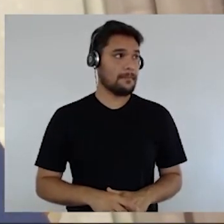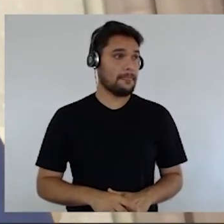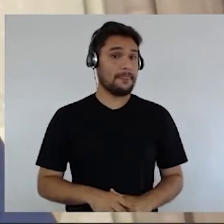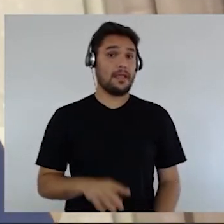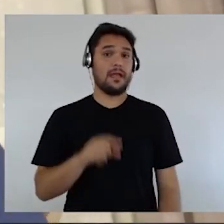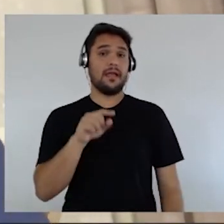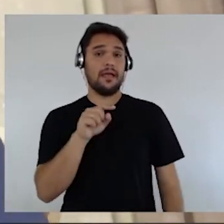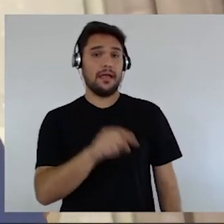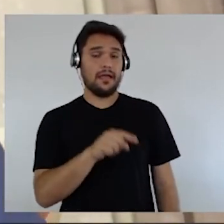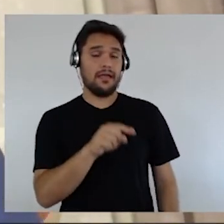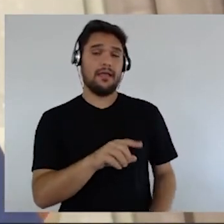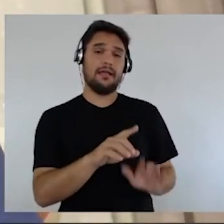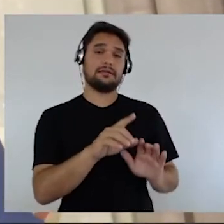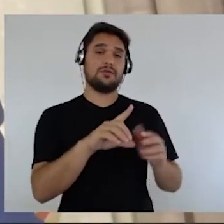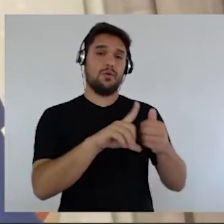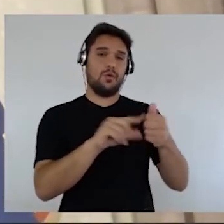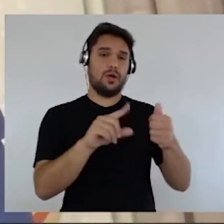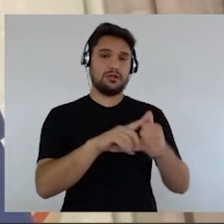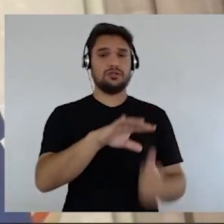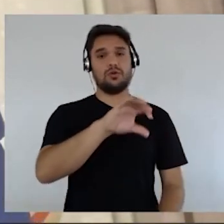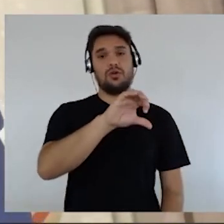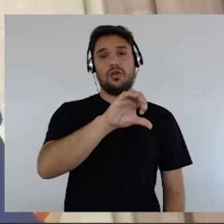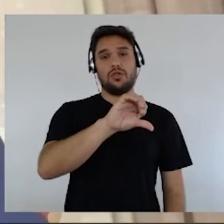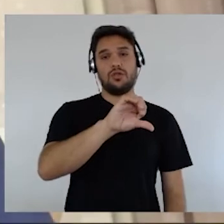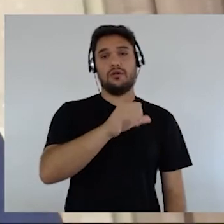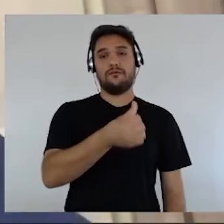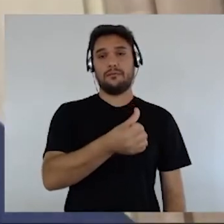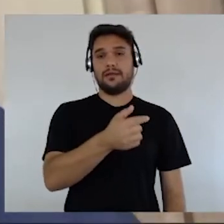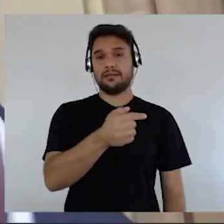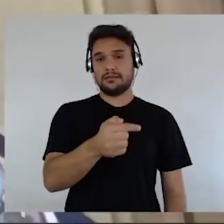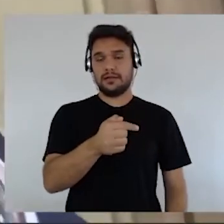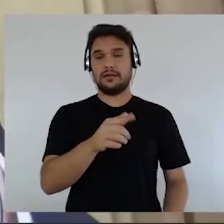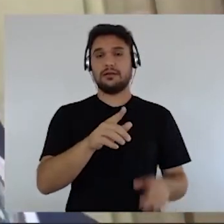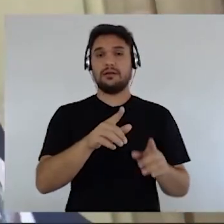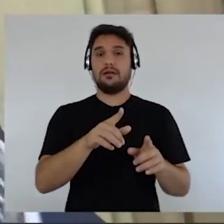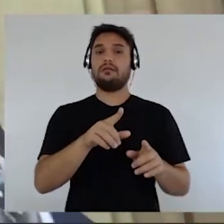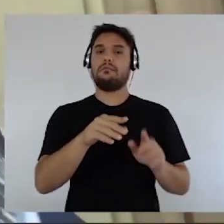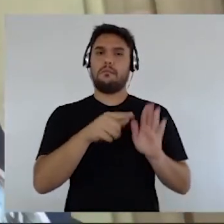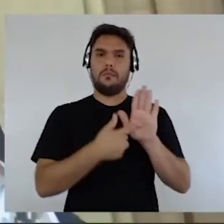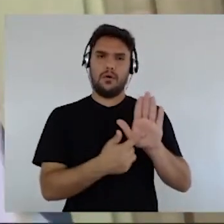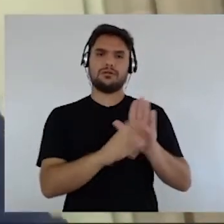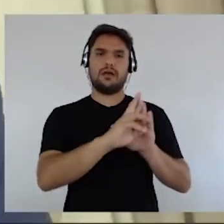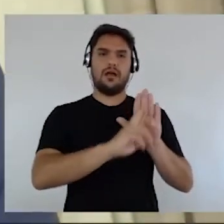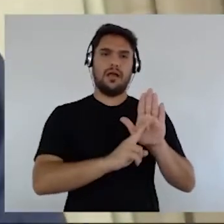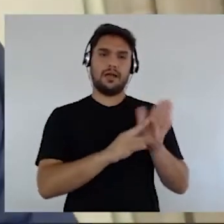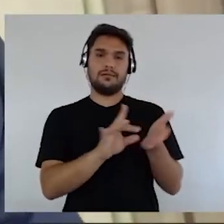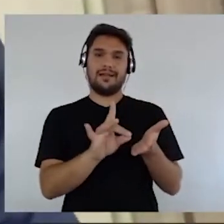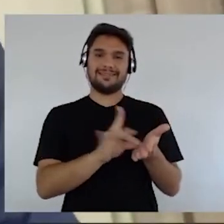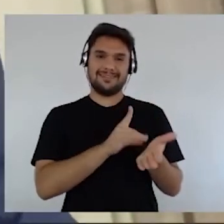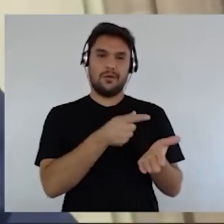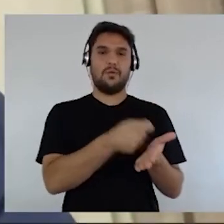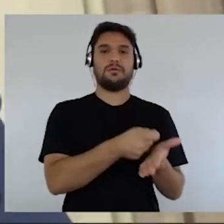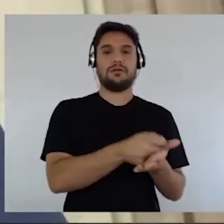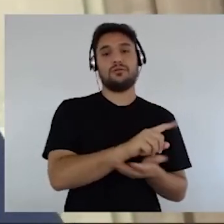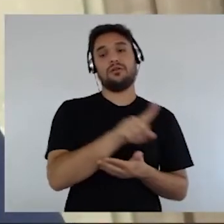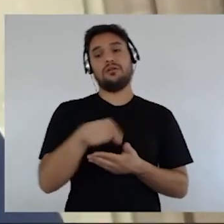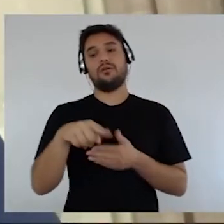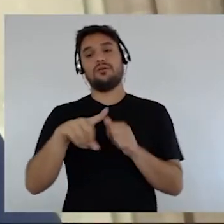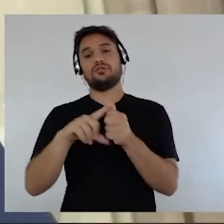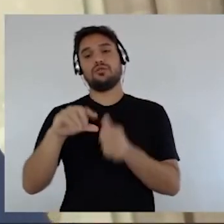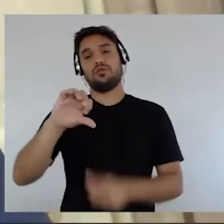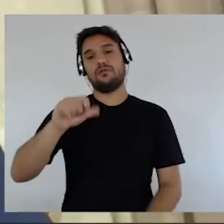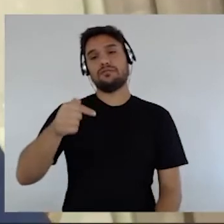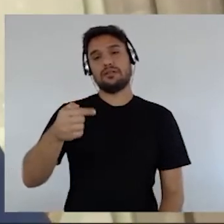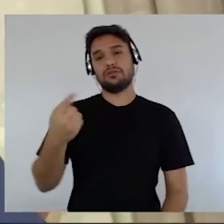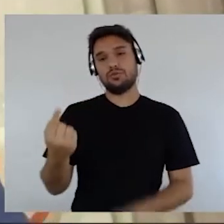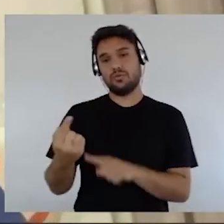Essa disposição dos artigos 967, que traz a regra da inscrição obrigatória, e do artigo 971, que